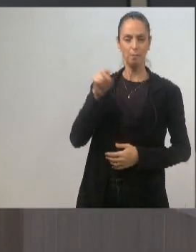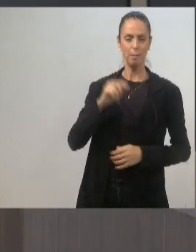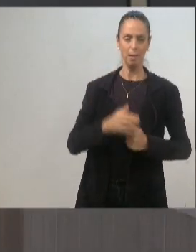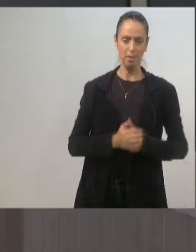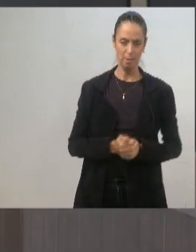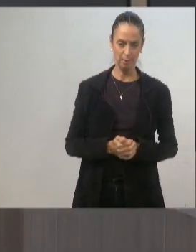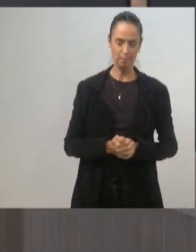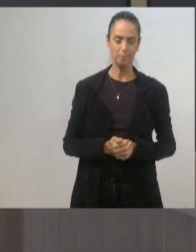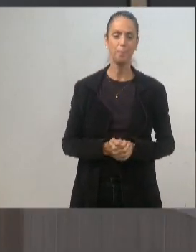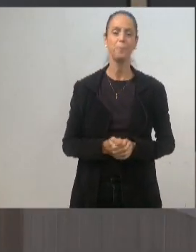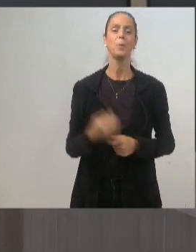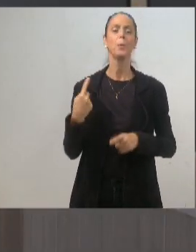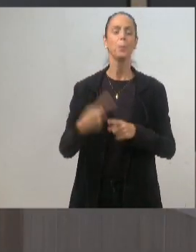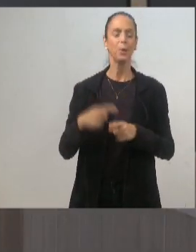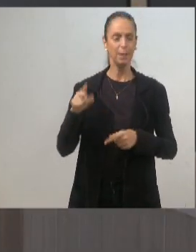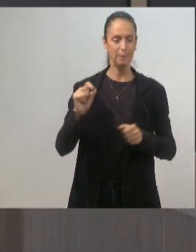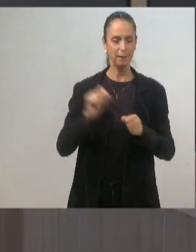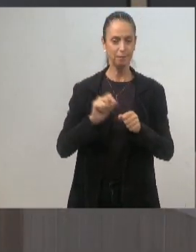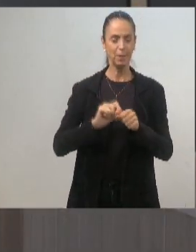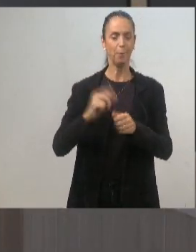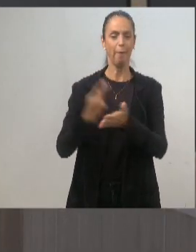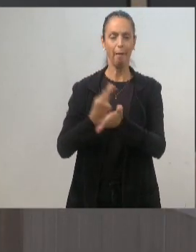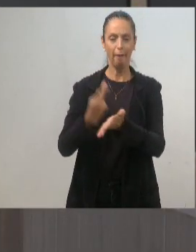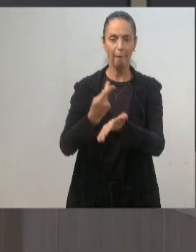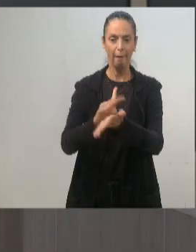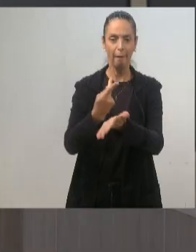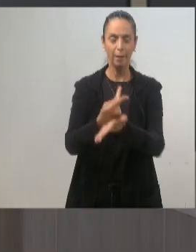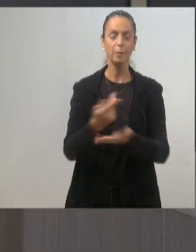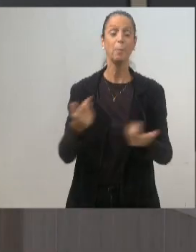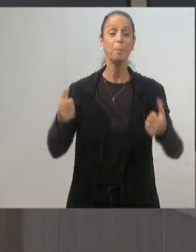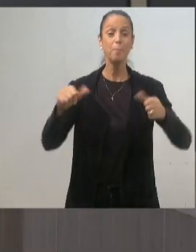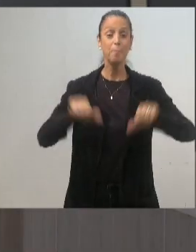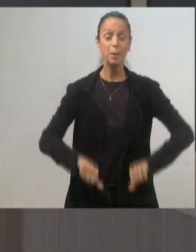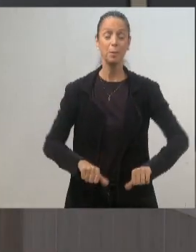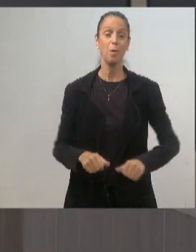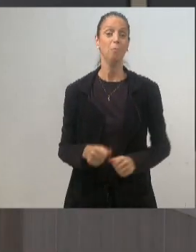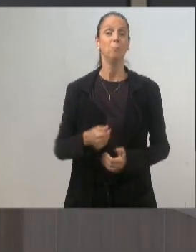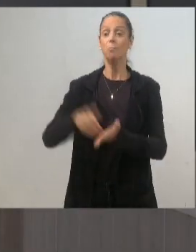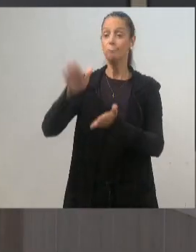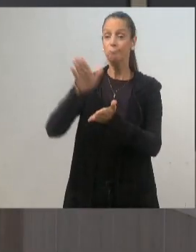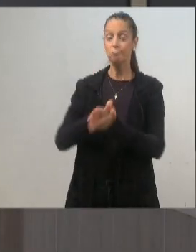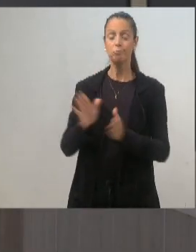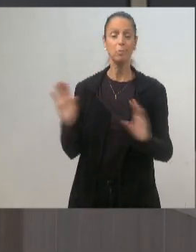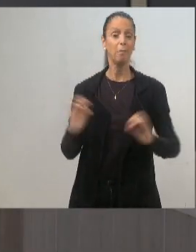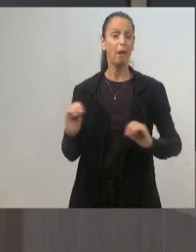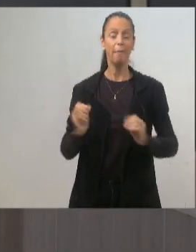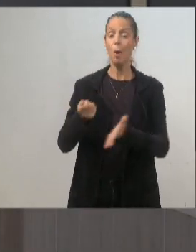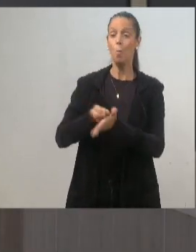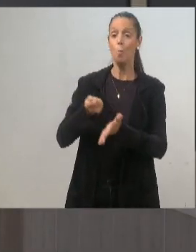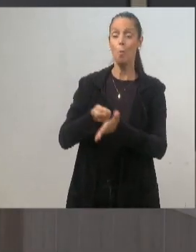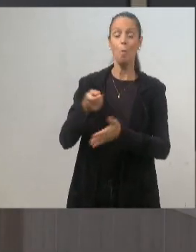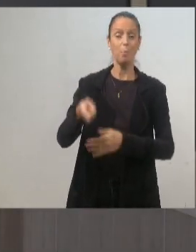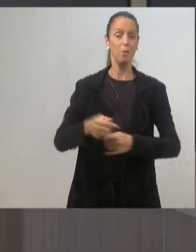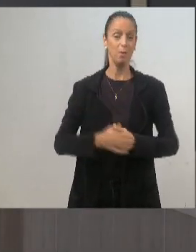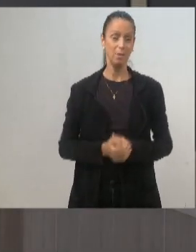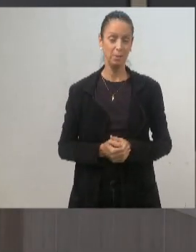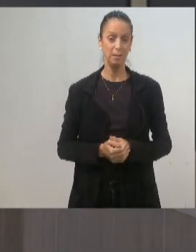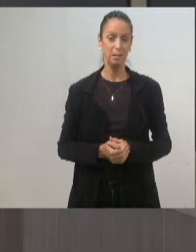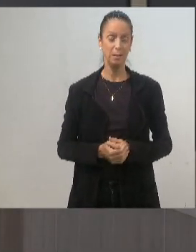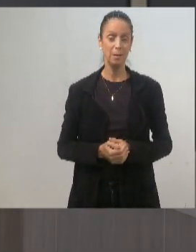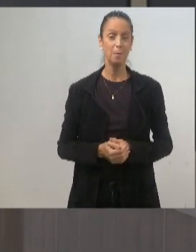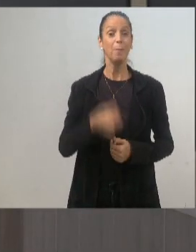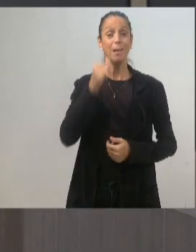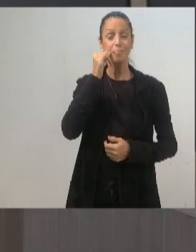vem cometendo erros sucessíveis, e o pior, não se notificam, não cobram, para que essa empresa nunca